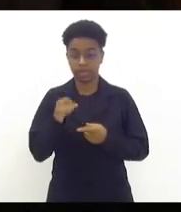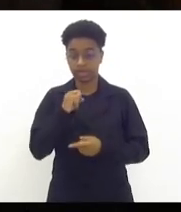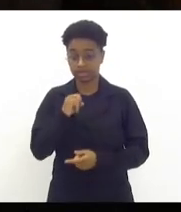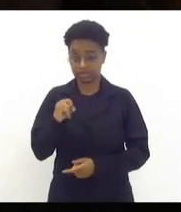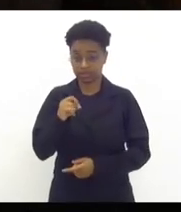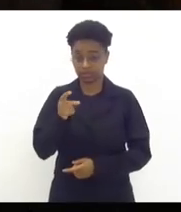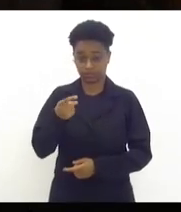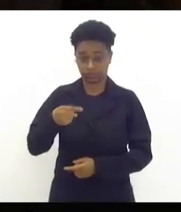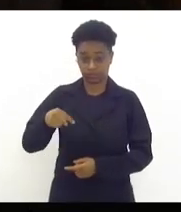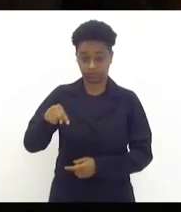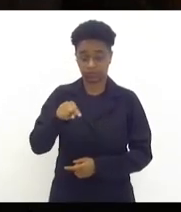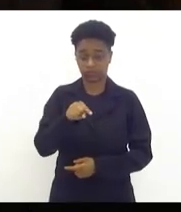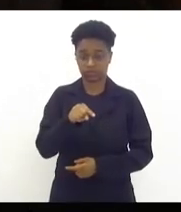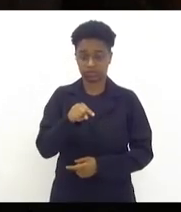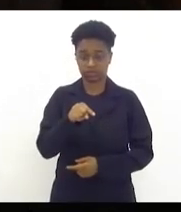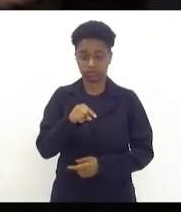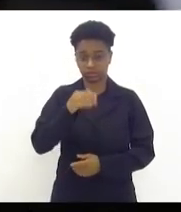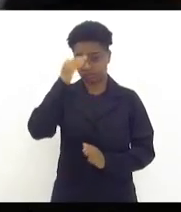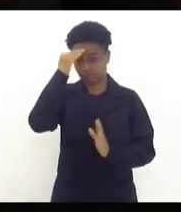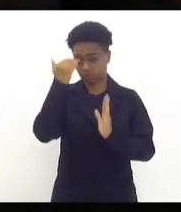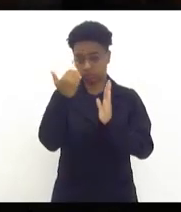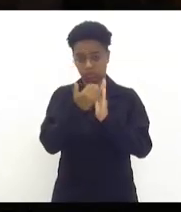vai cumprir